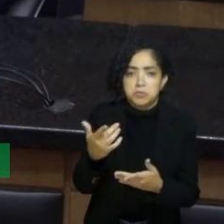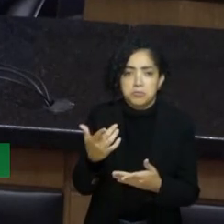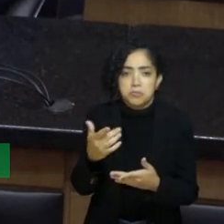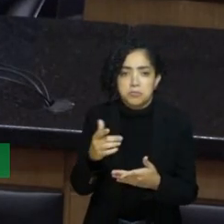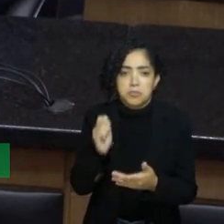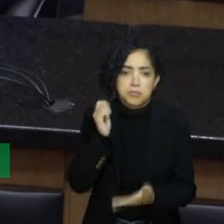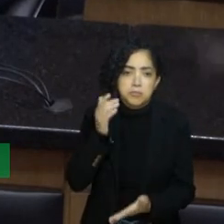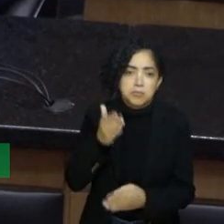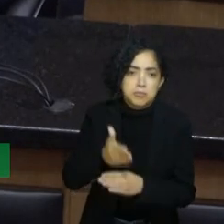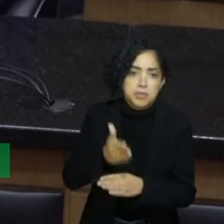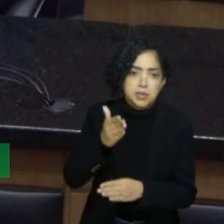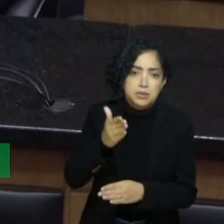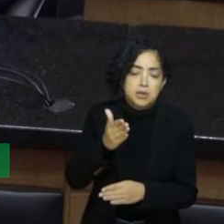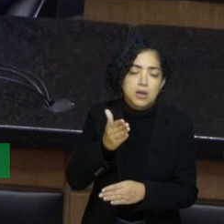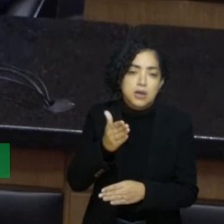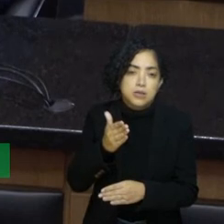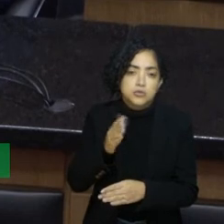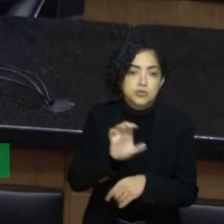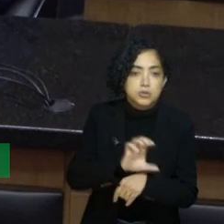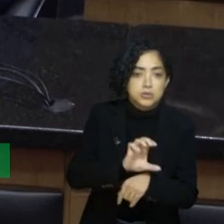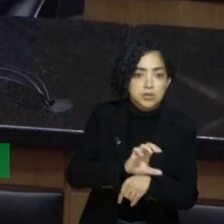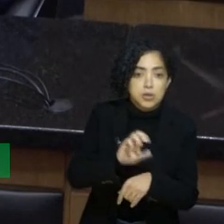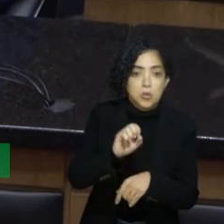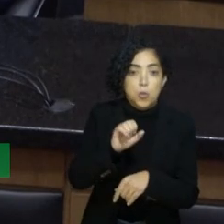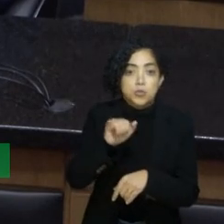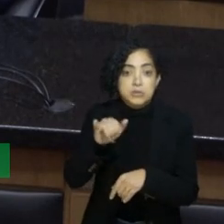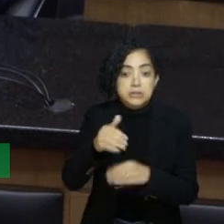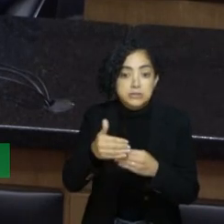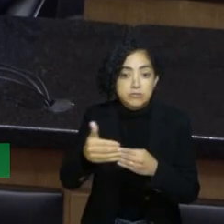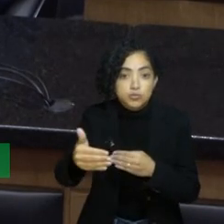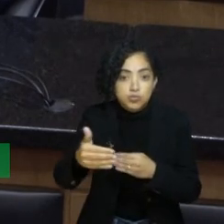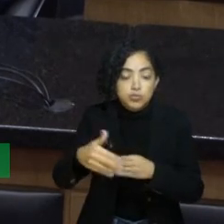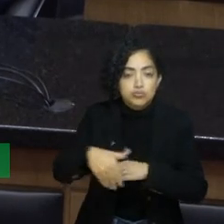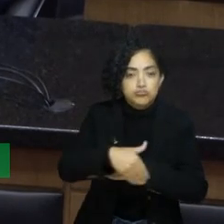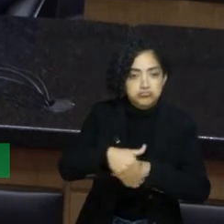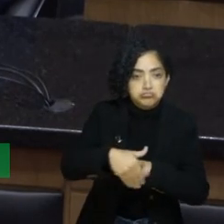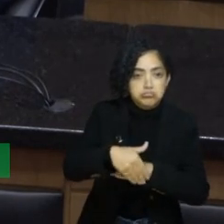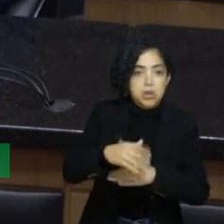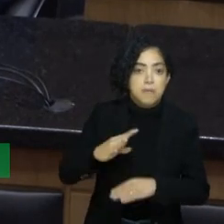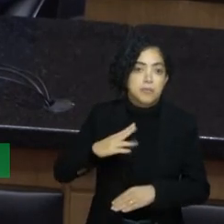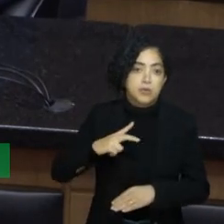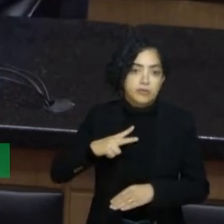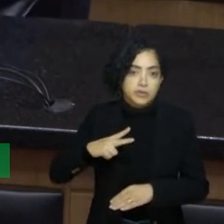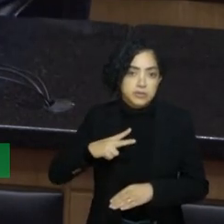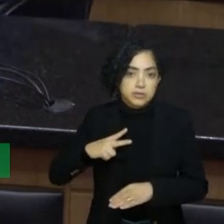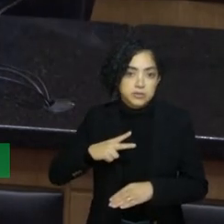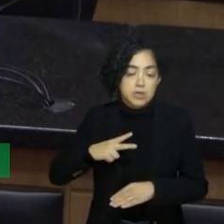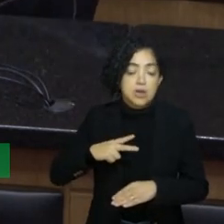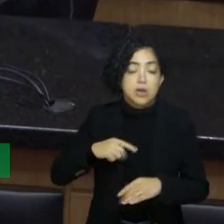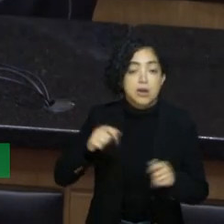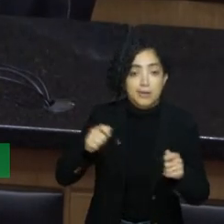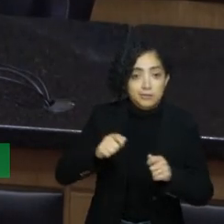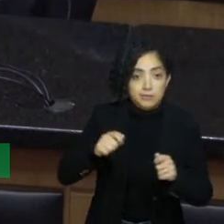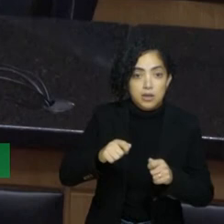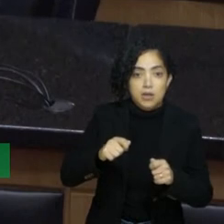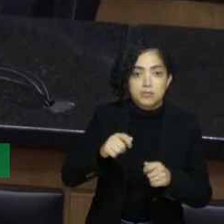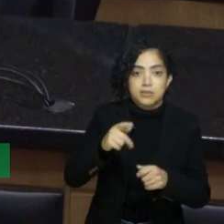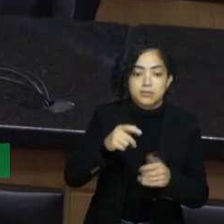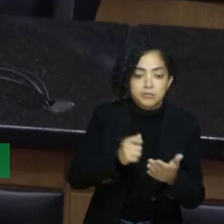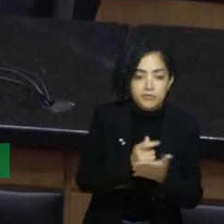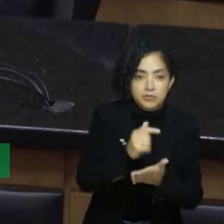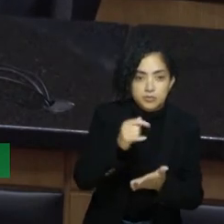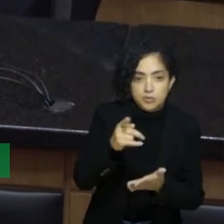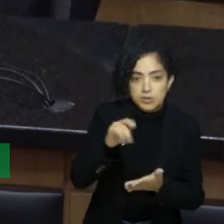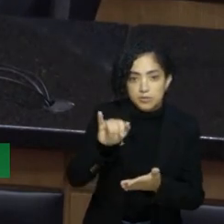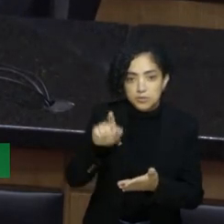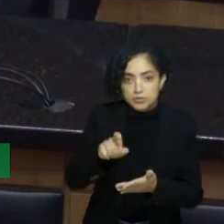futuro, se viermos a privatizar alguma rodovia estadual, fica garantido o direito do catarinense de poder pagar no PIX. E, então fica aqui a minha